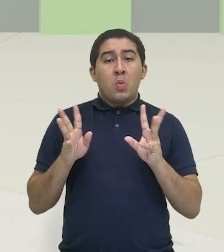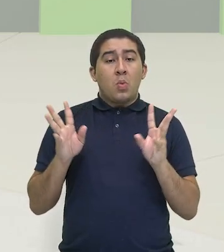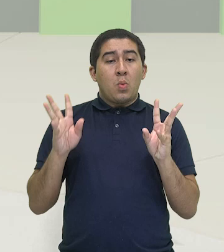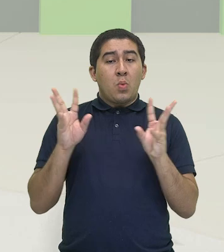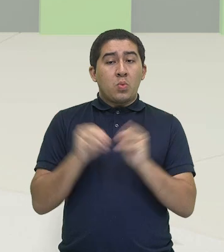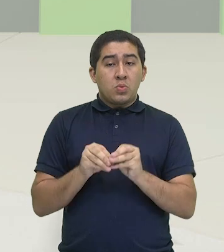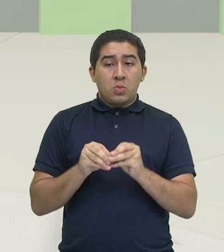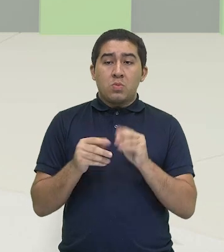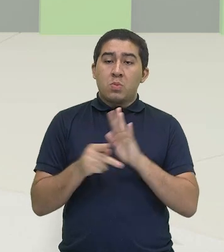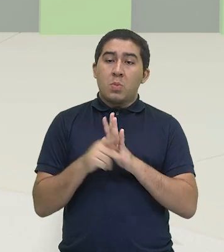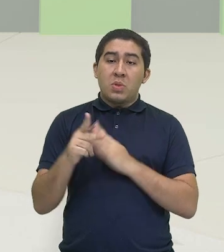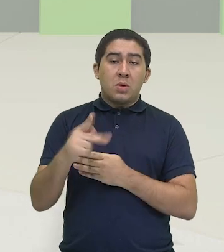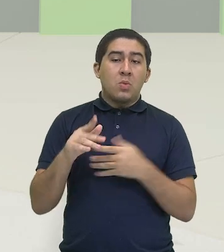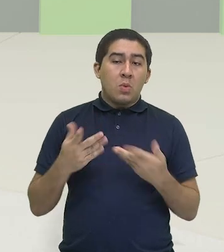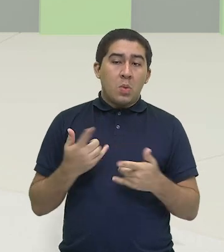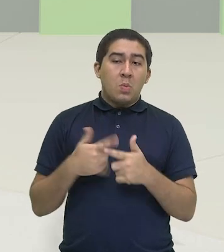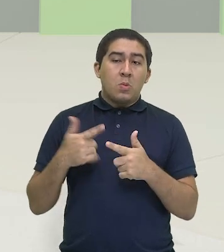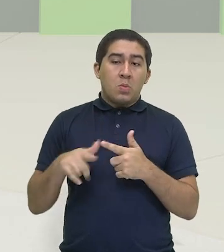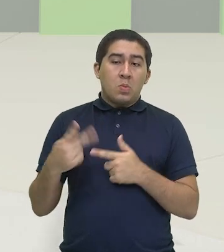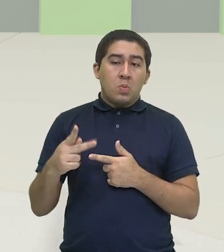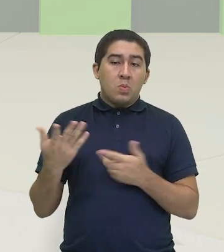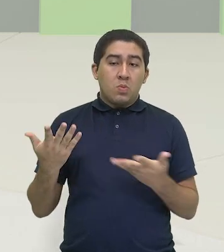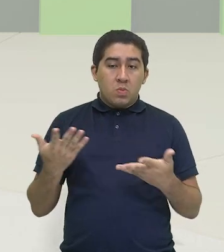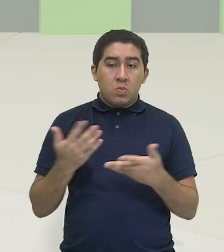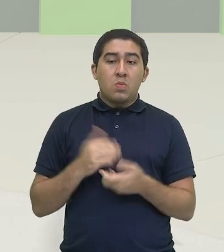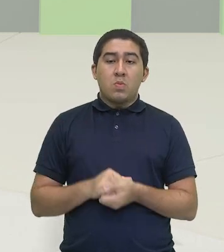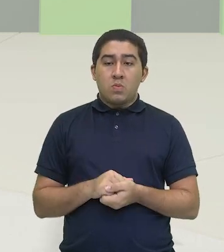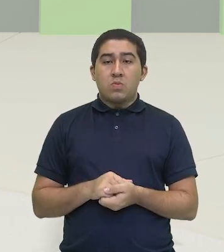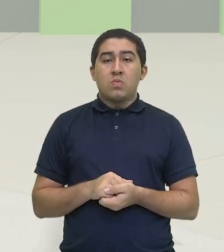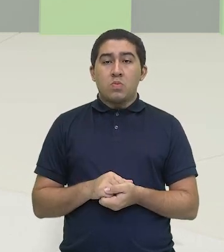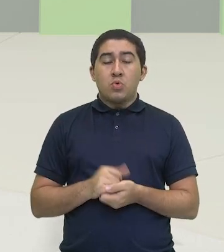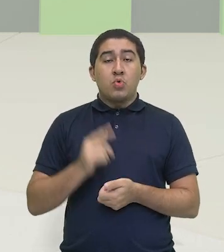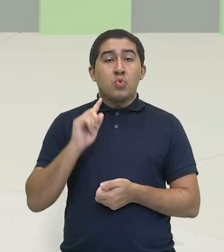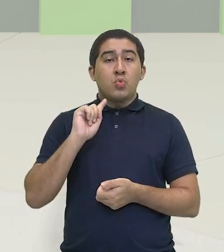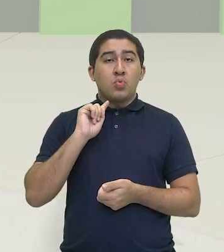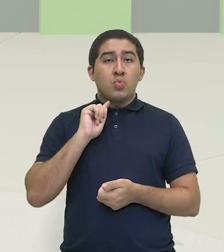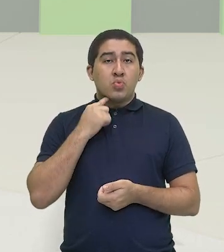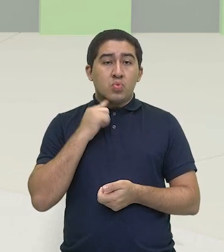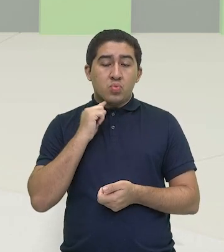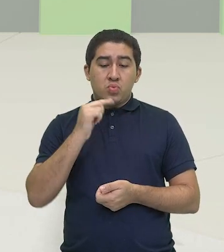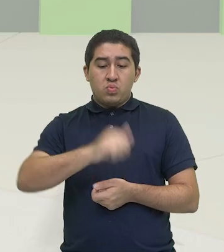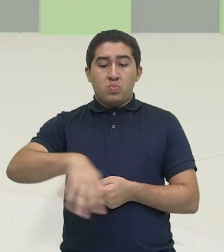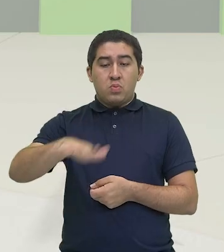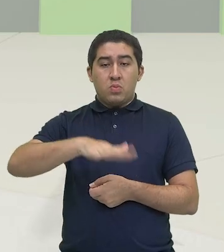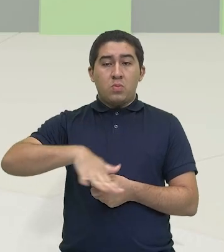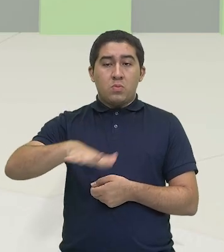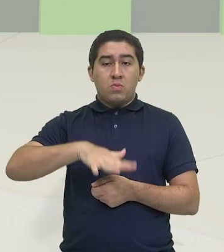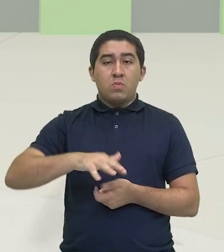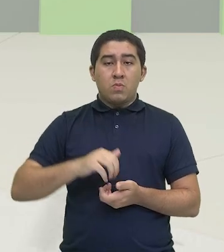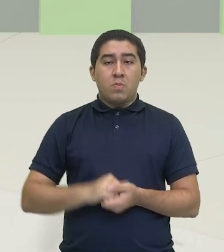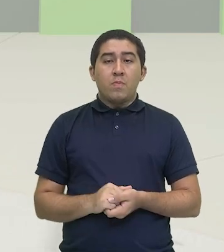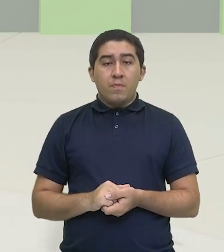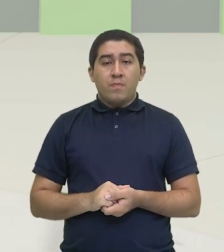problema que o lixo eletrônico pode gerar? Poluição ambiental.